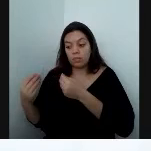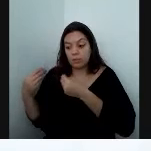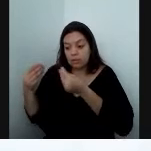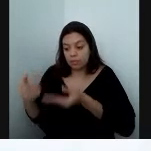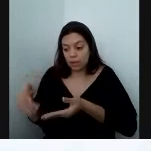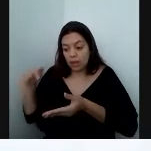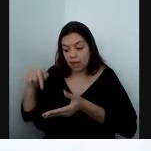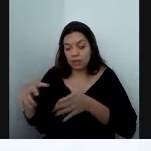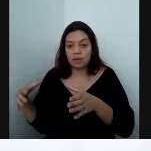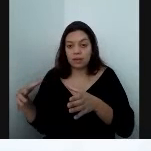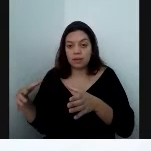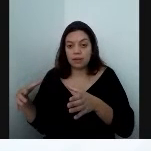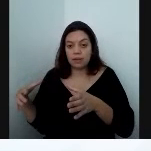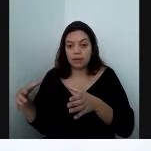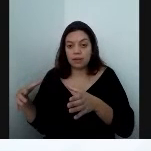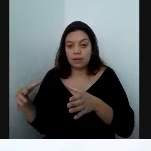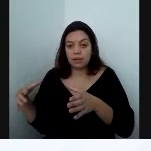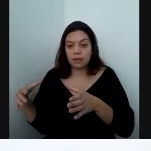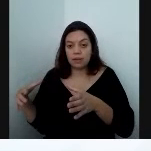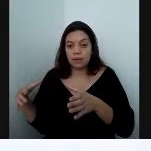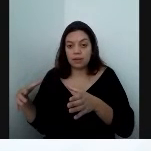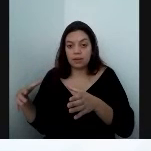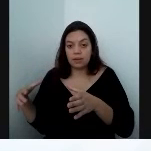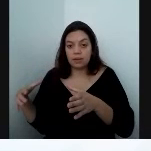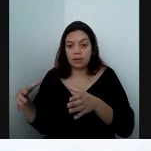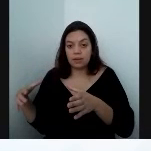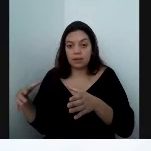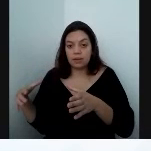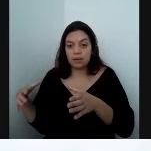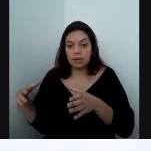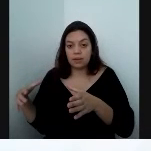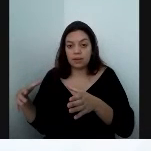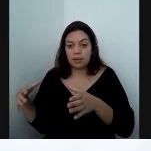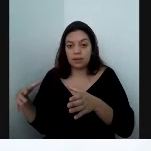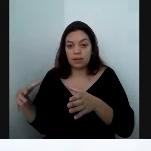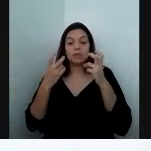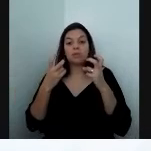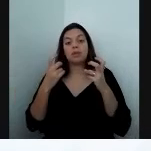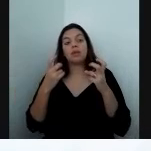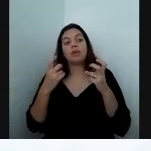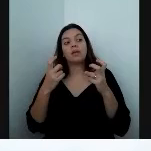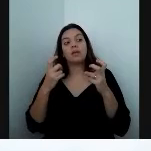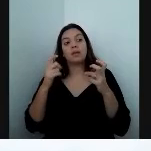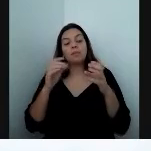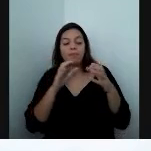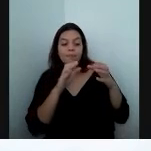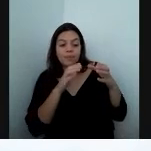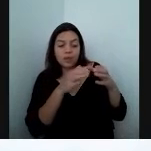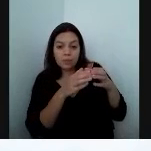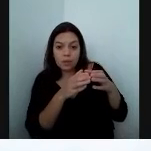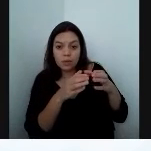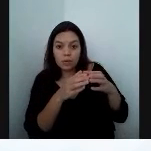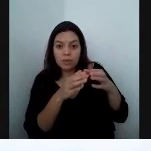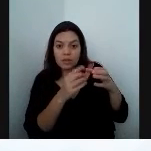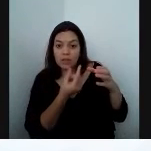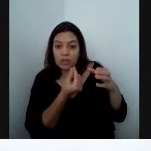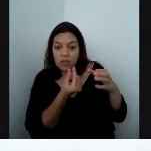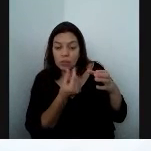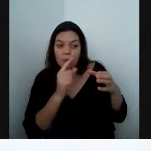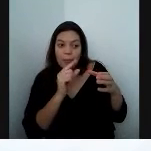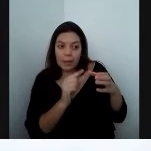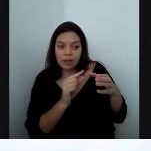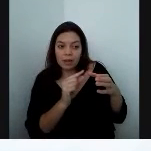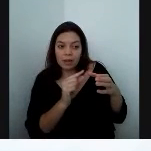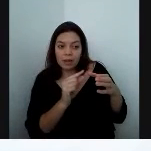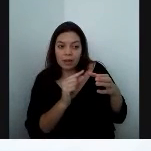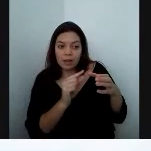que podem menos. Então, a gente percebe assim, como é triste, num momento como esse, ainda né, as empresas, e não a